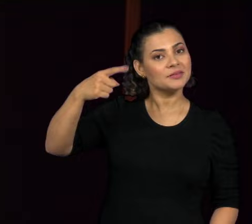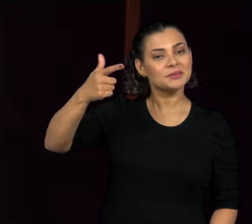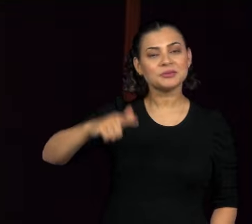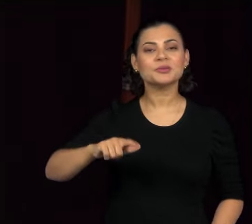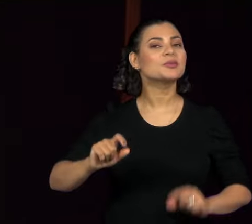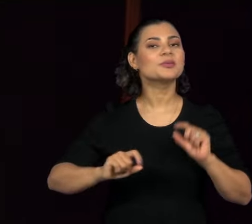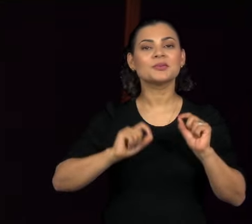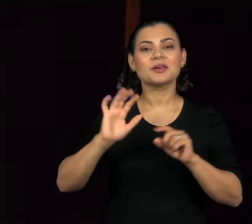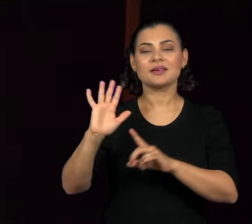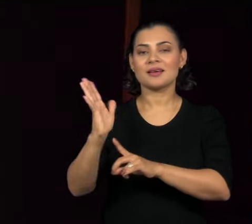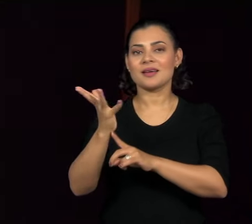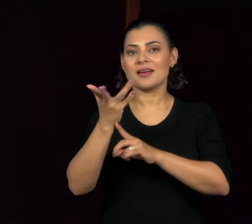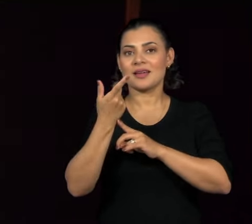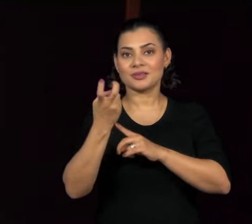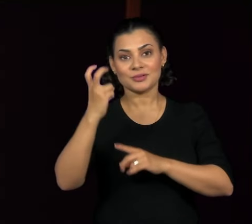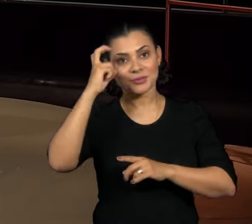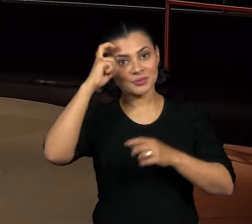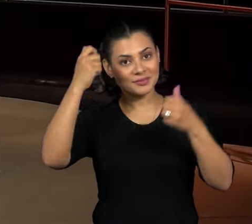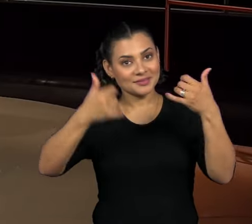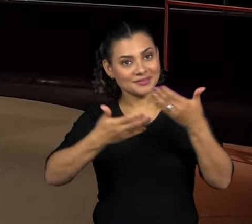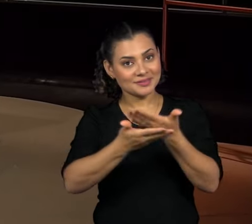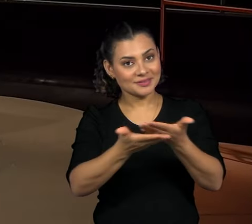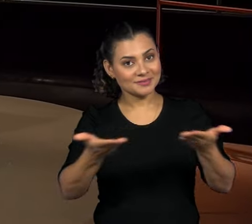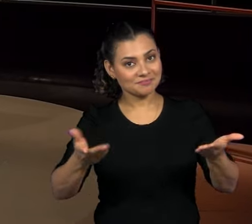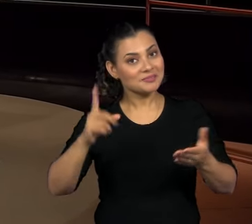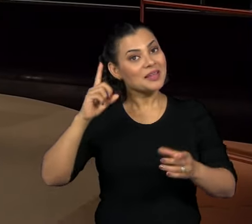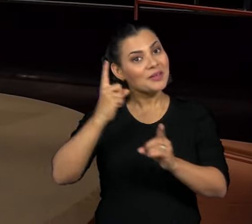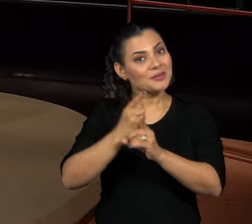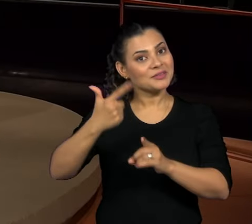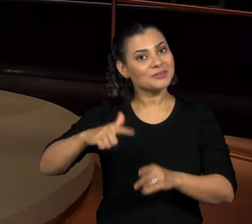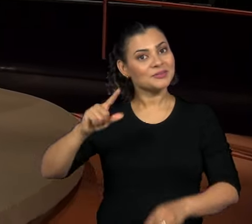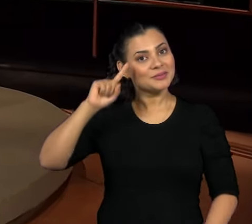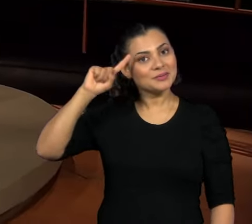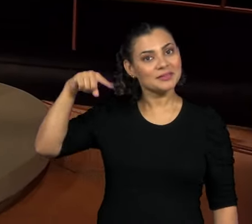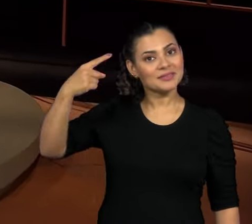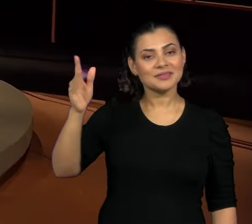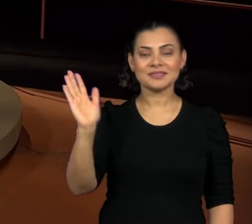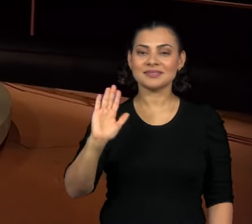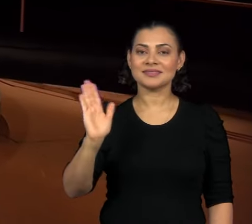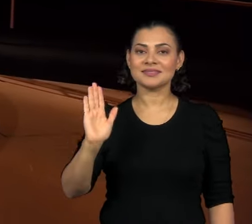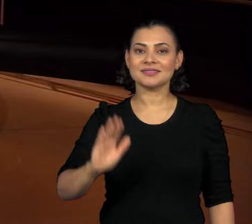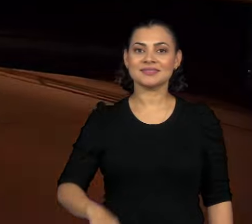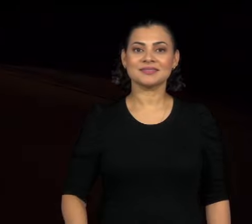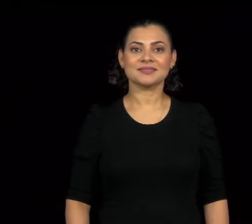para falar de arte e de cultura. Até o próximo Persona. Até lá.